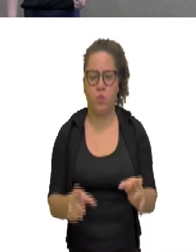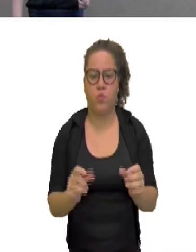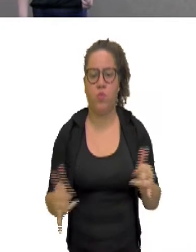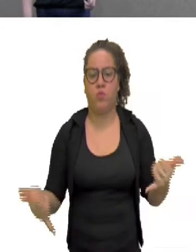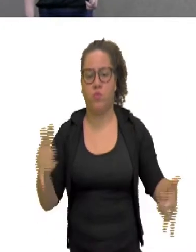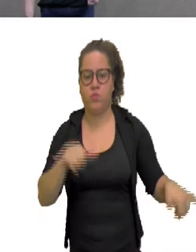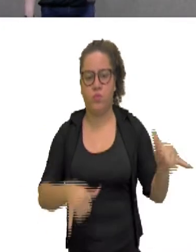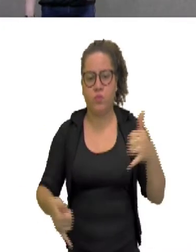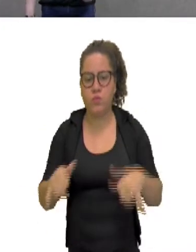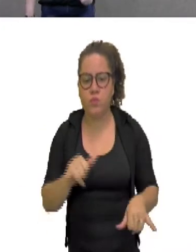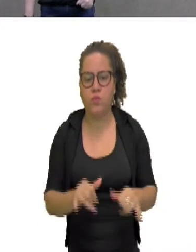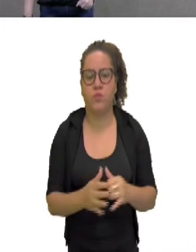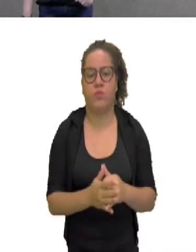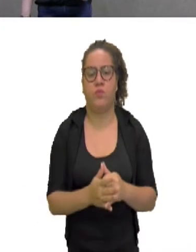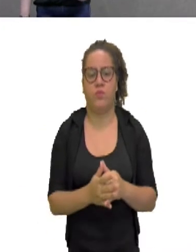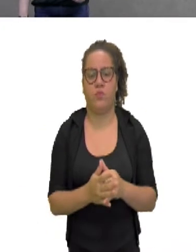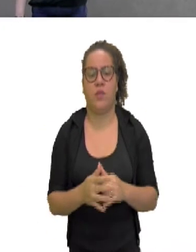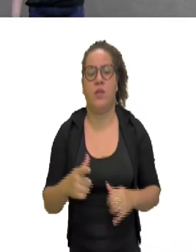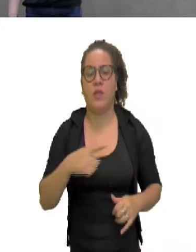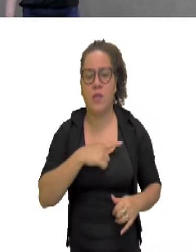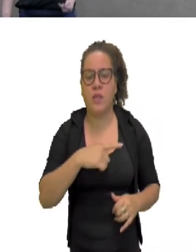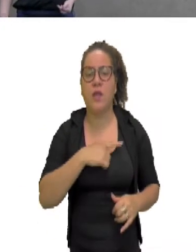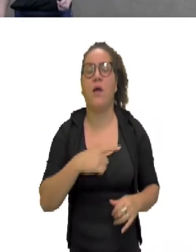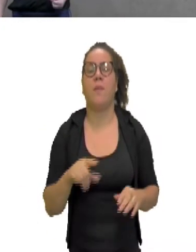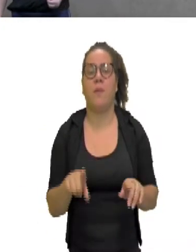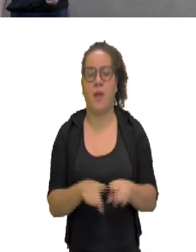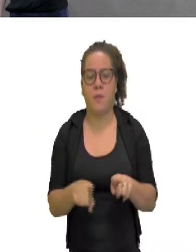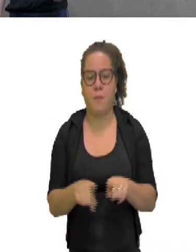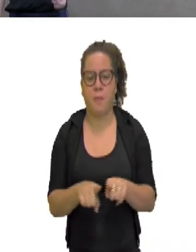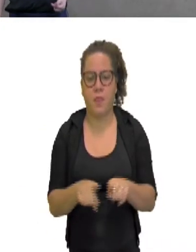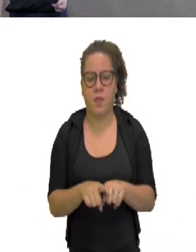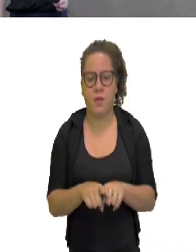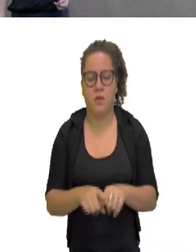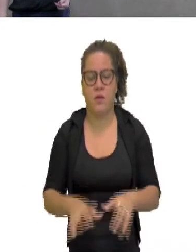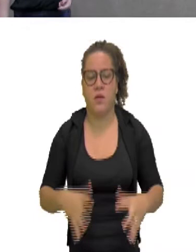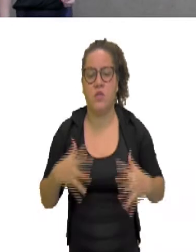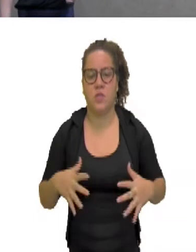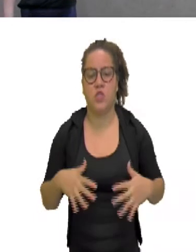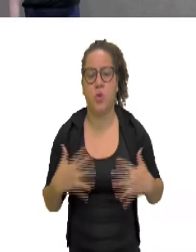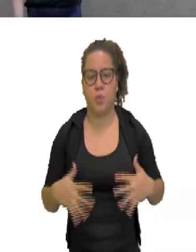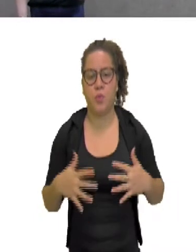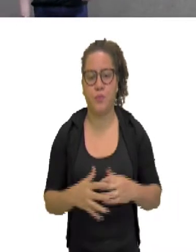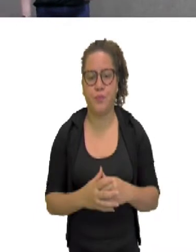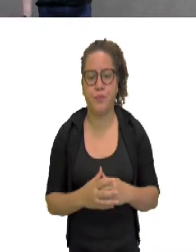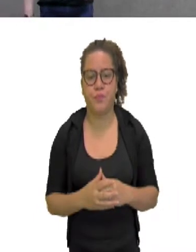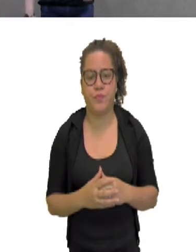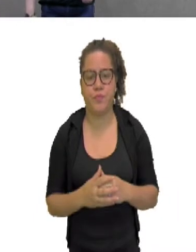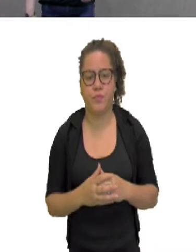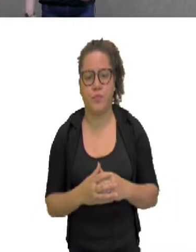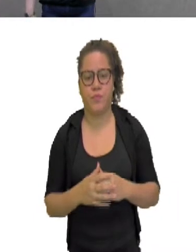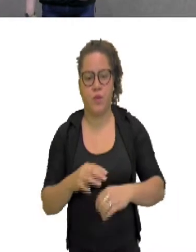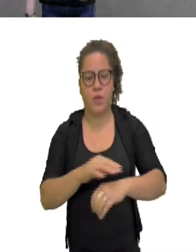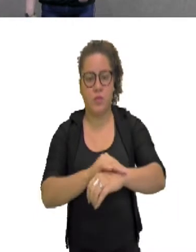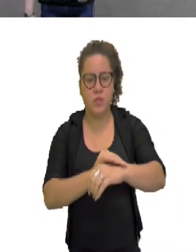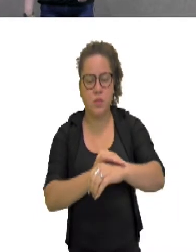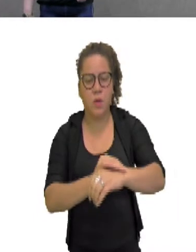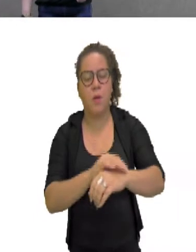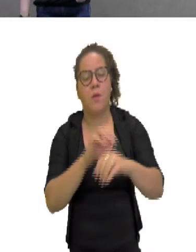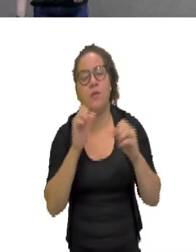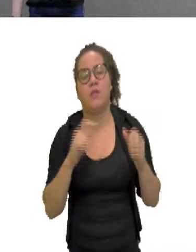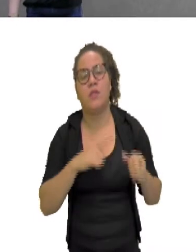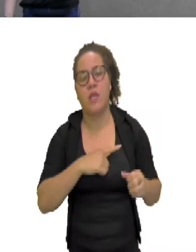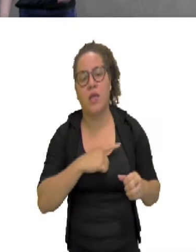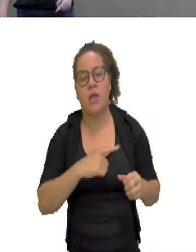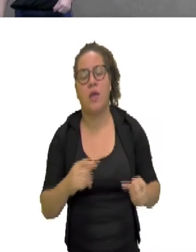as glândulas, e garantir a percepção de alguns estímulos. O tecido epitelial pode ser